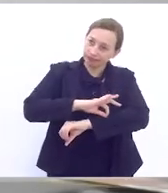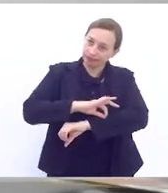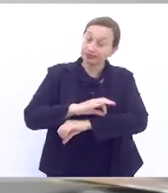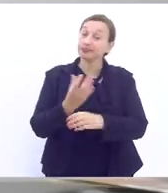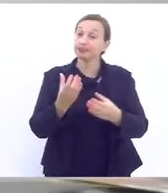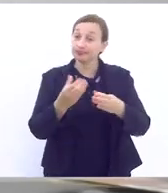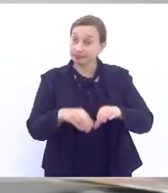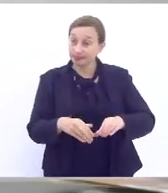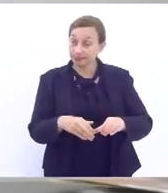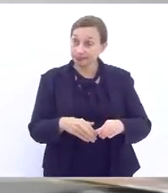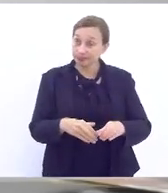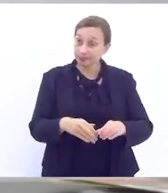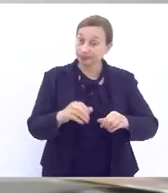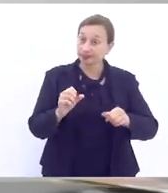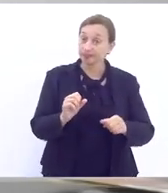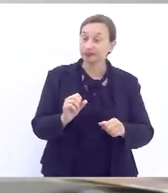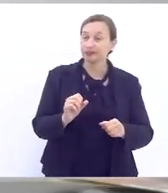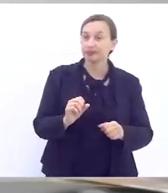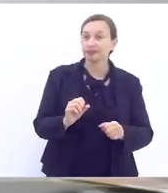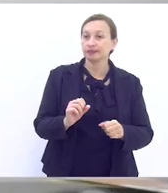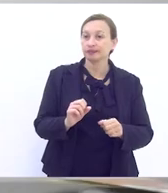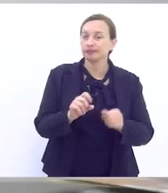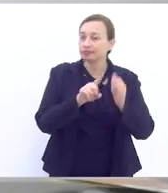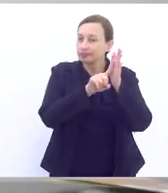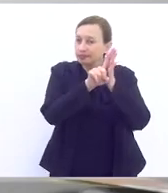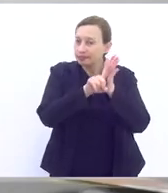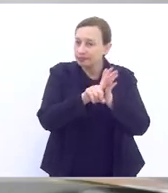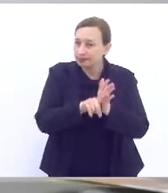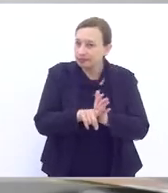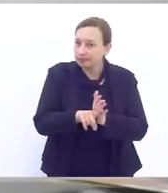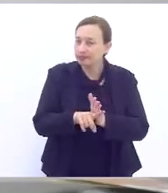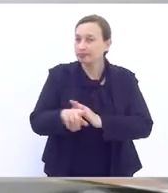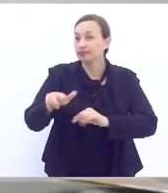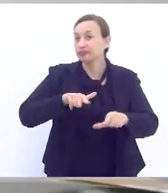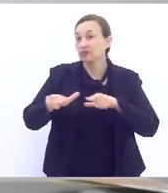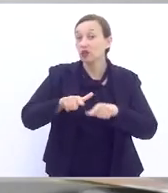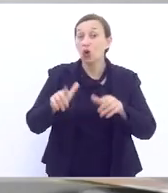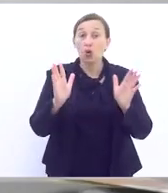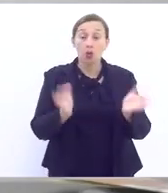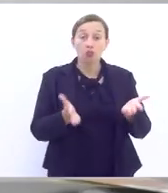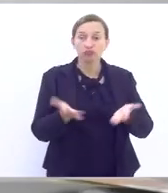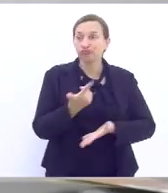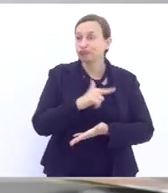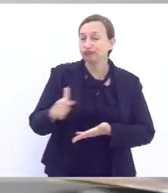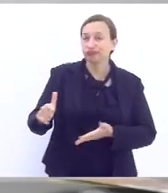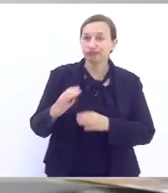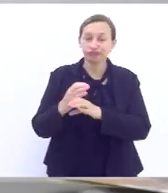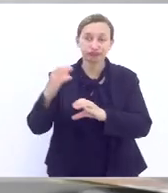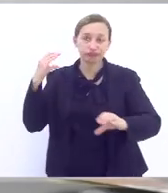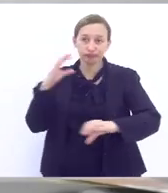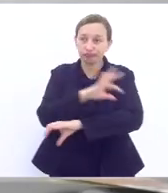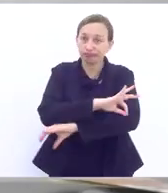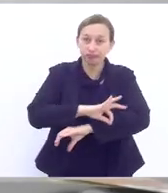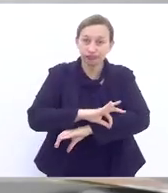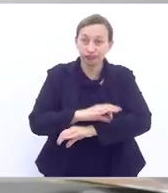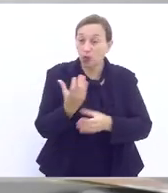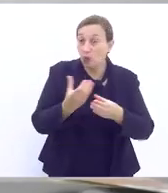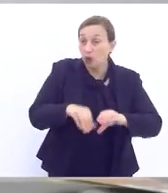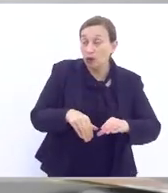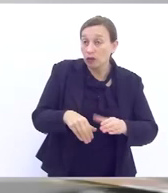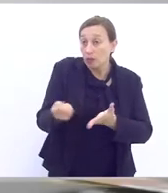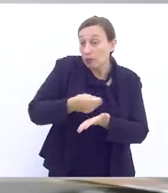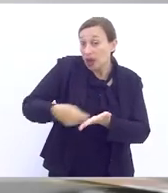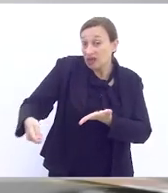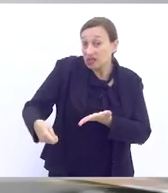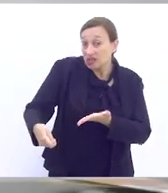concursados para fazer a supervisão desses trabalhos quando hoje a gente não tem nem Engenheiro arquiteto concursar para